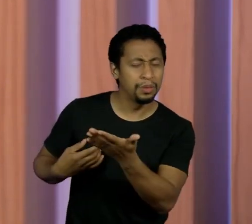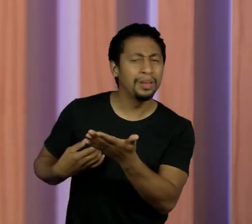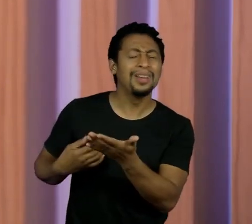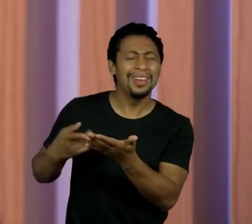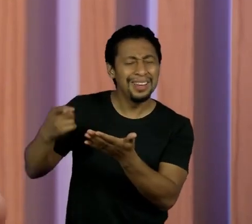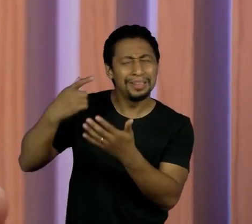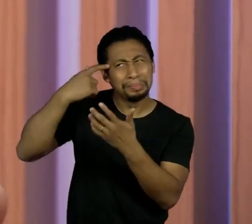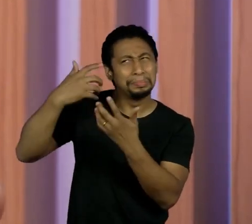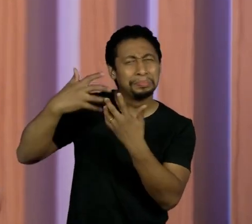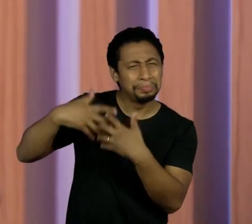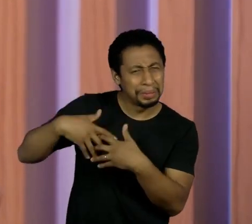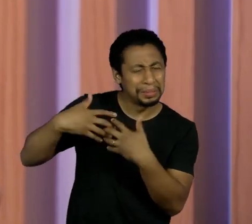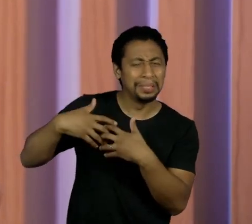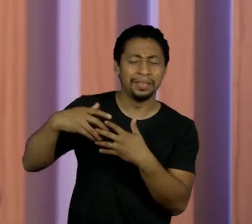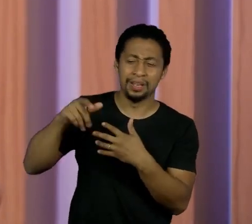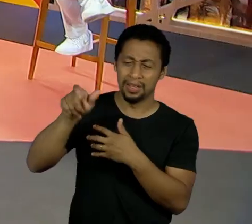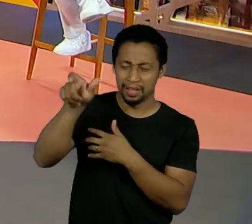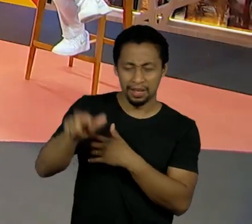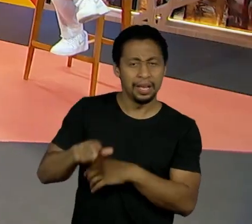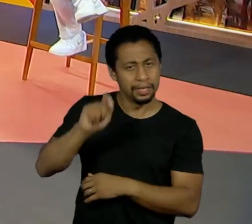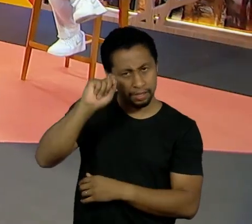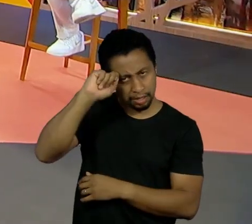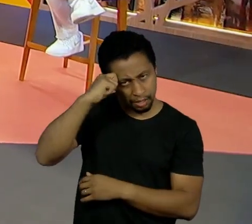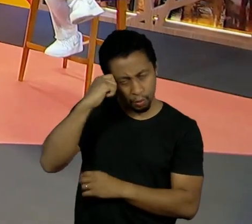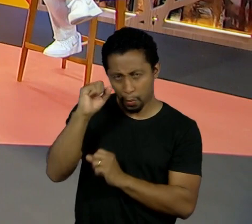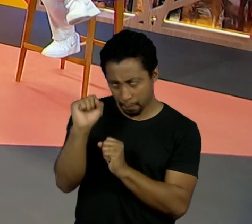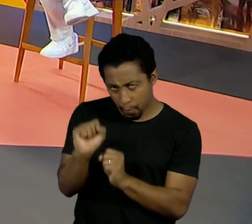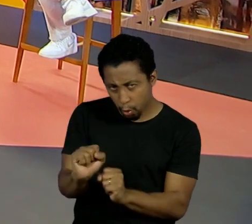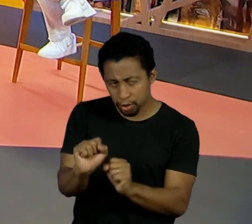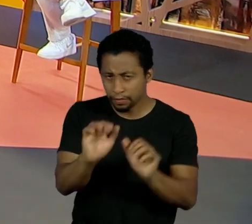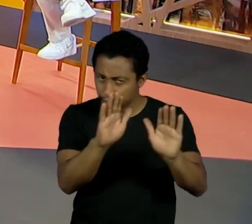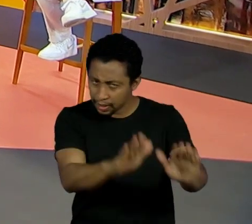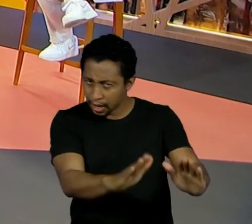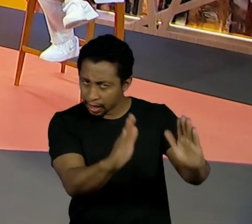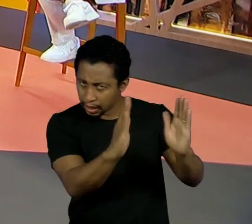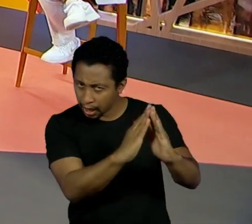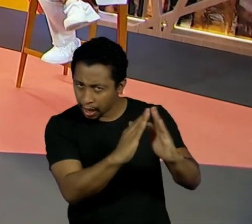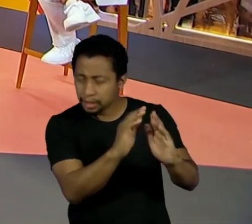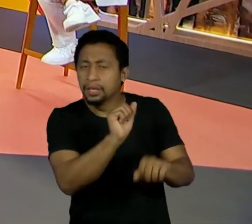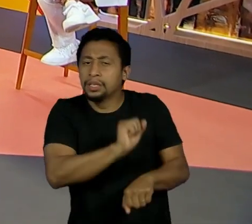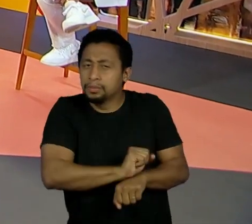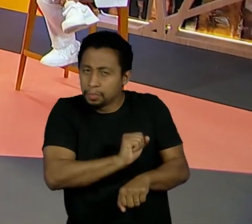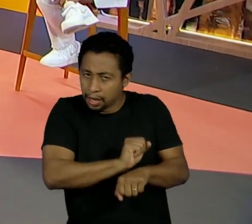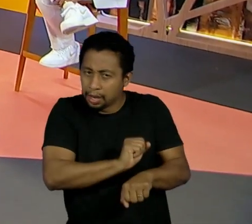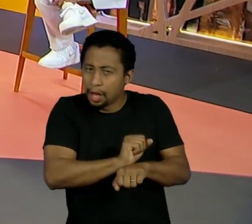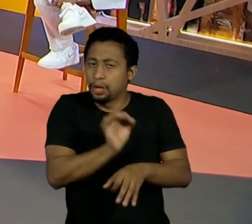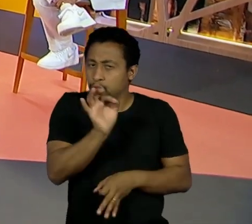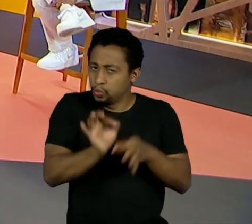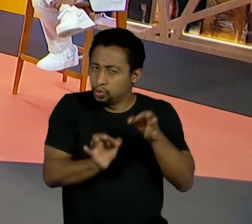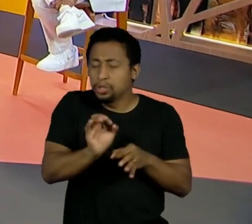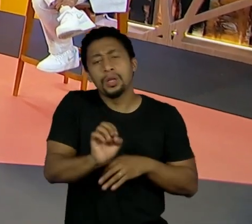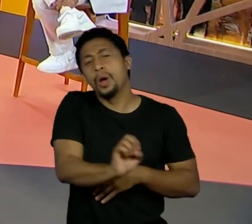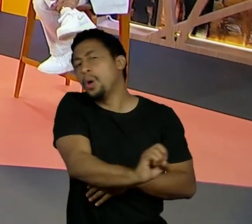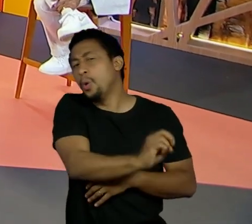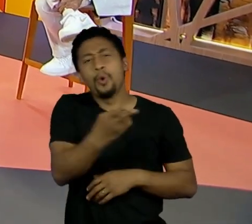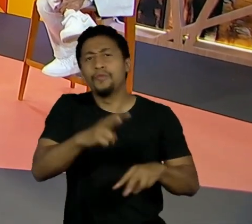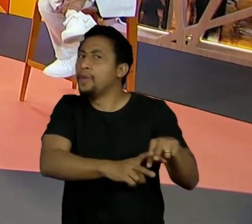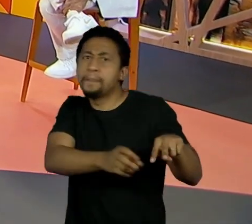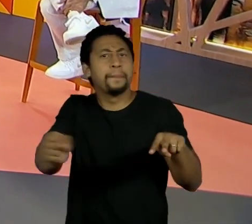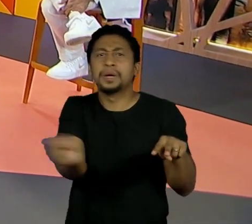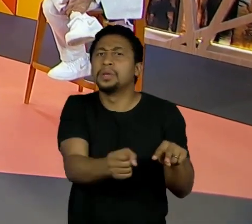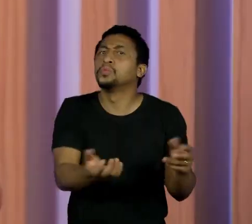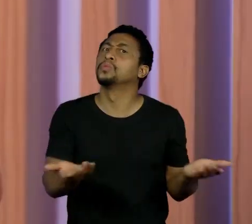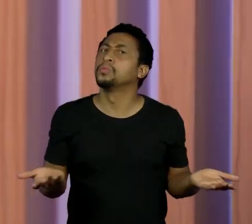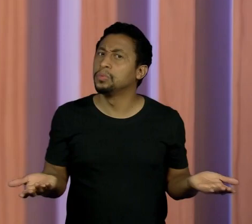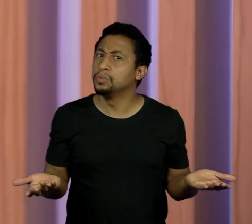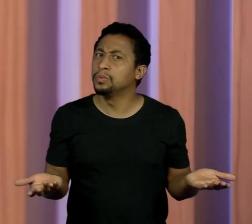negra pode esperar o julgamento em casa ou preso? Ele sempre vai se sentir